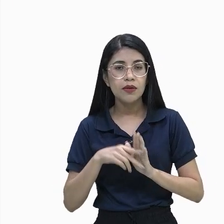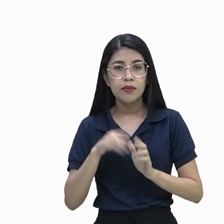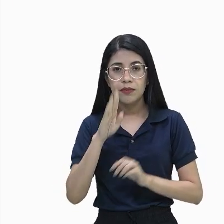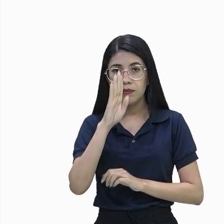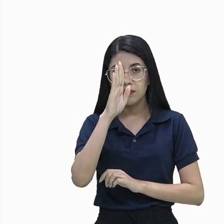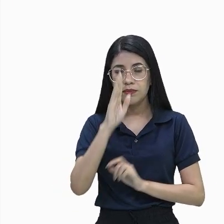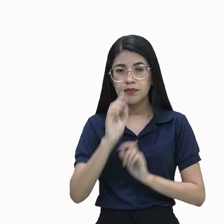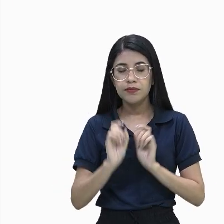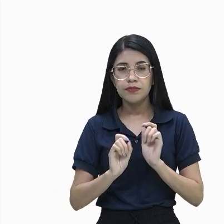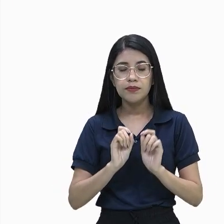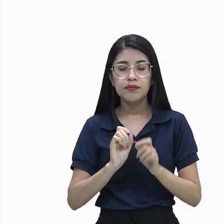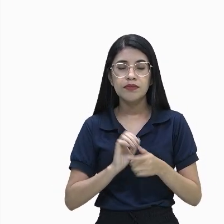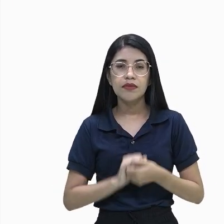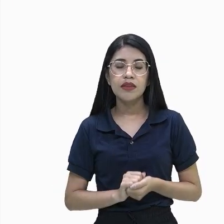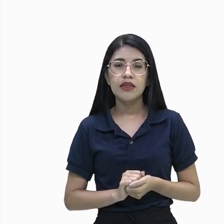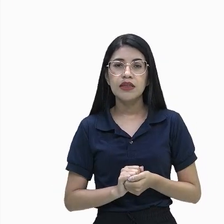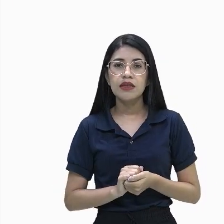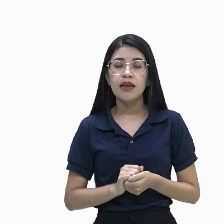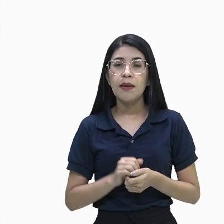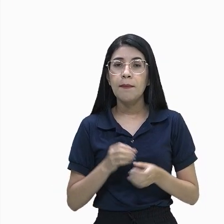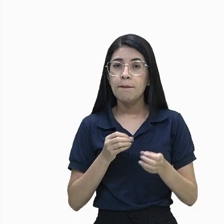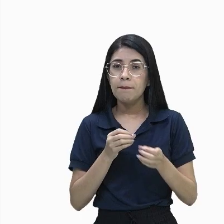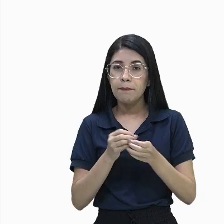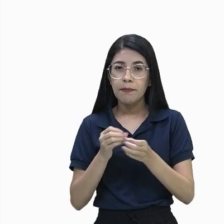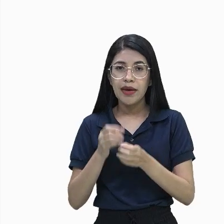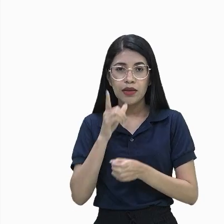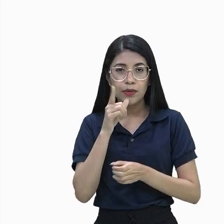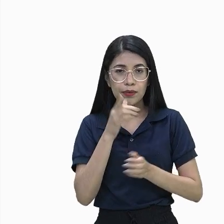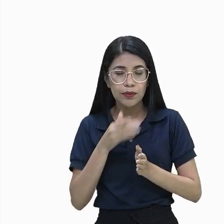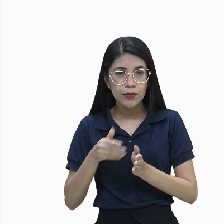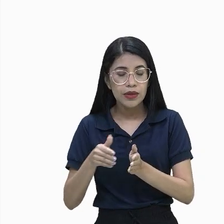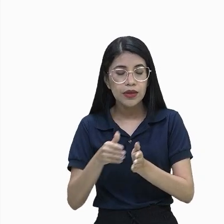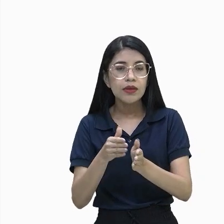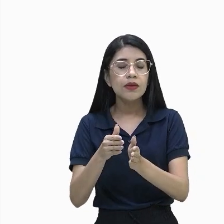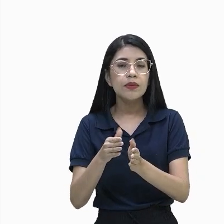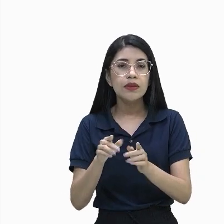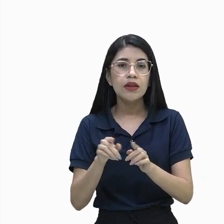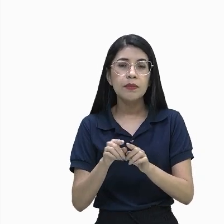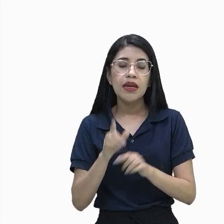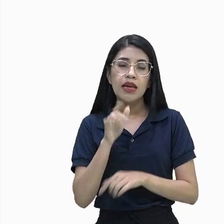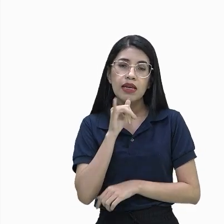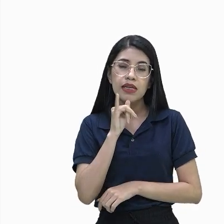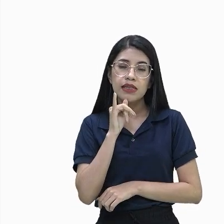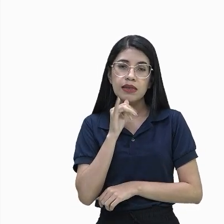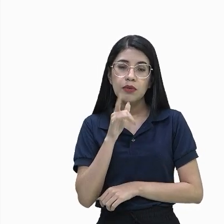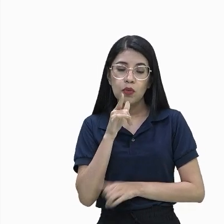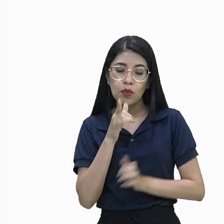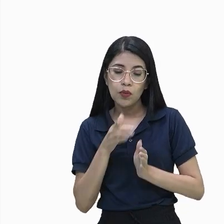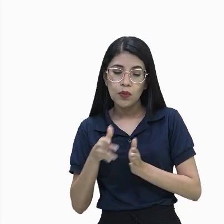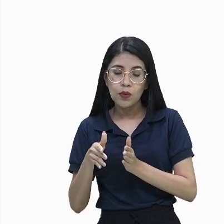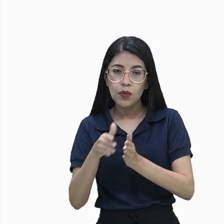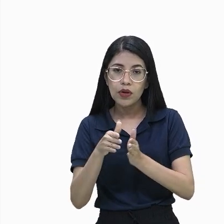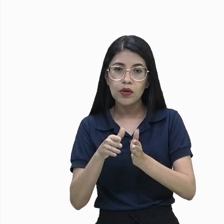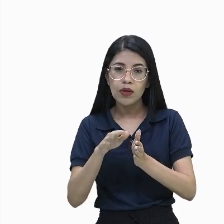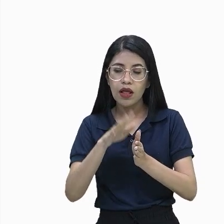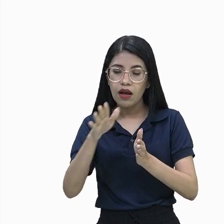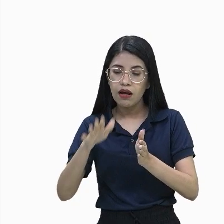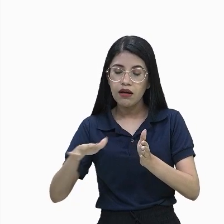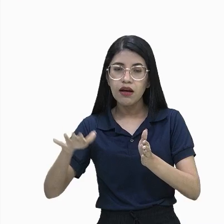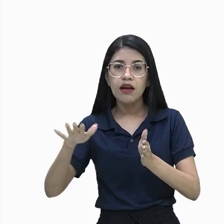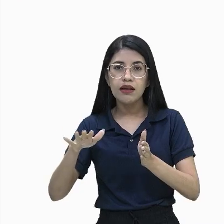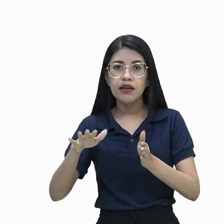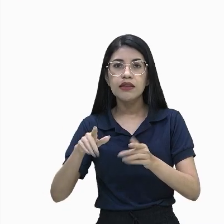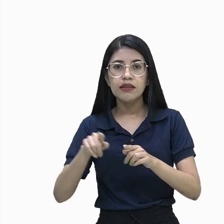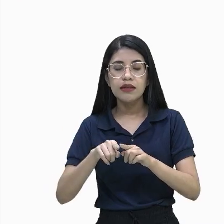principalmente próximo aos rios, né, aquela parte ali de um rio, são consideradas áreas de